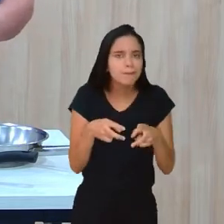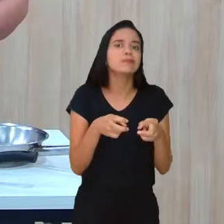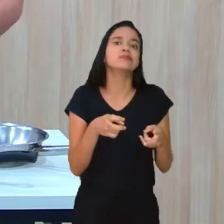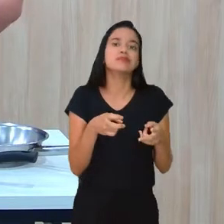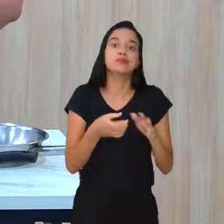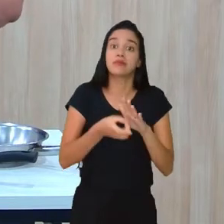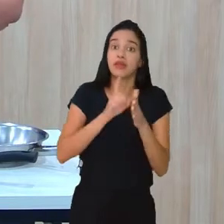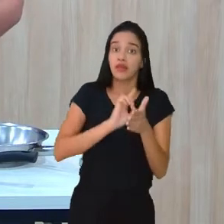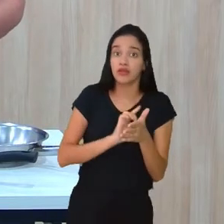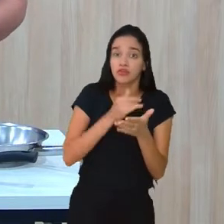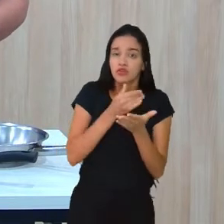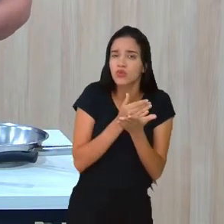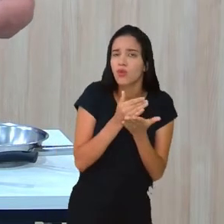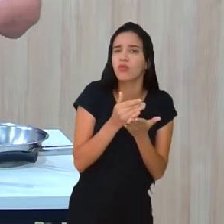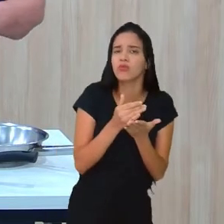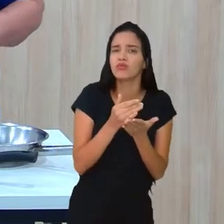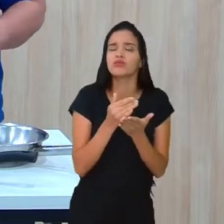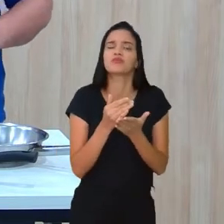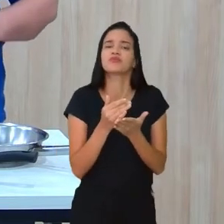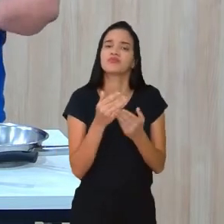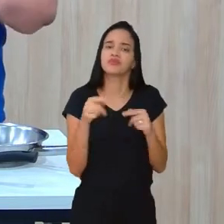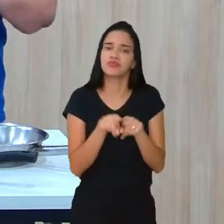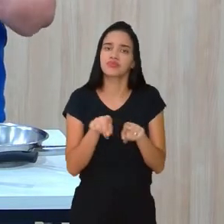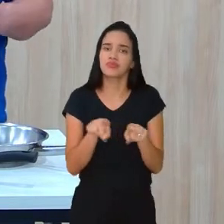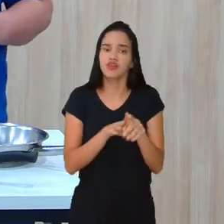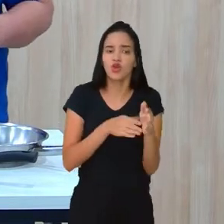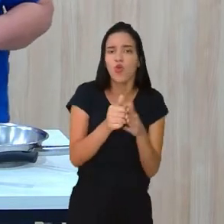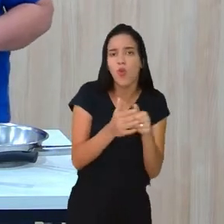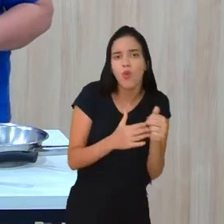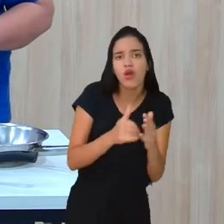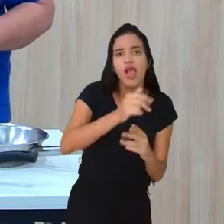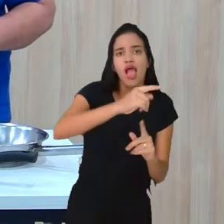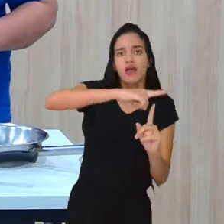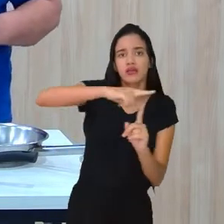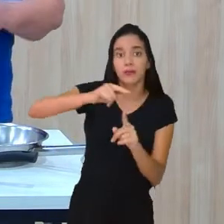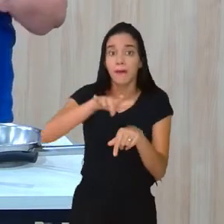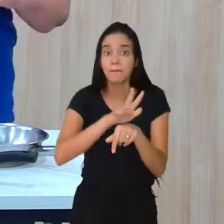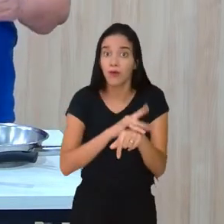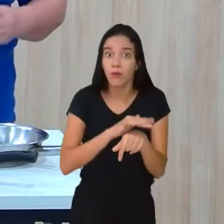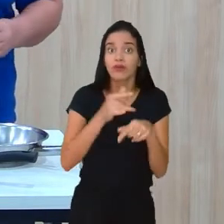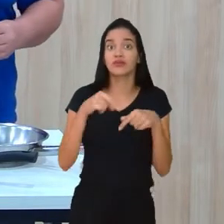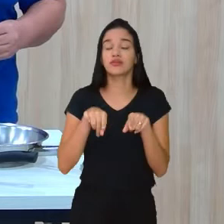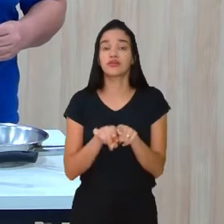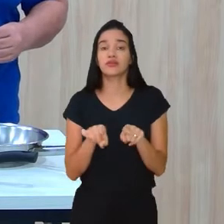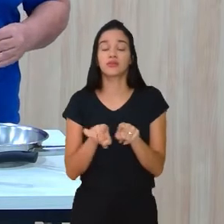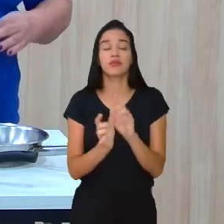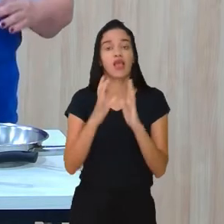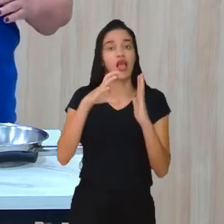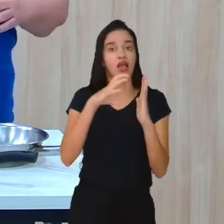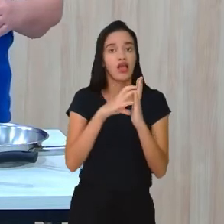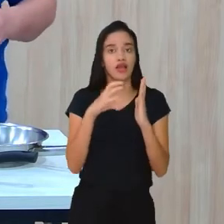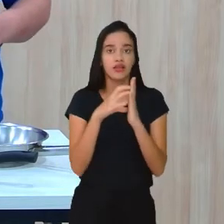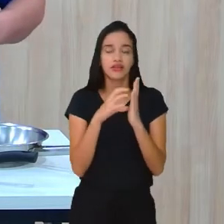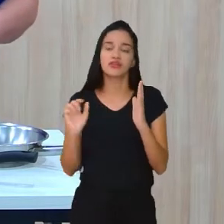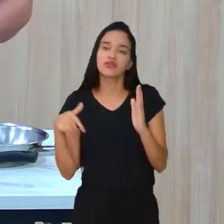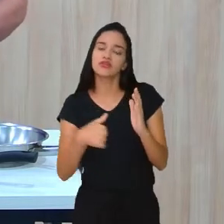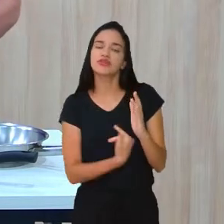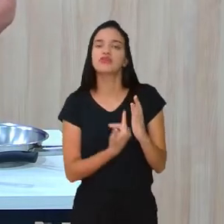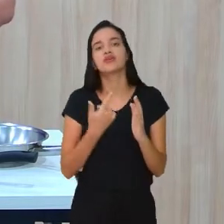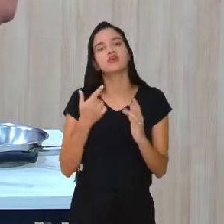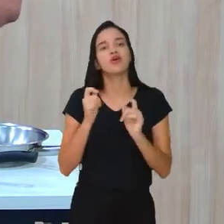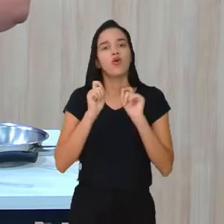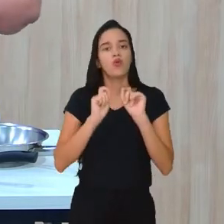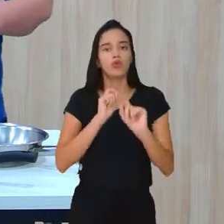o caso, no início, a questão aí de qualquer tipo de doença. E em relação à AIDS, estamos levantando a